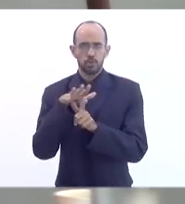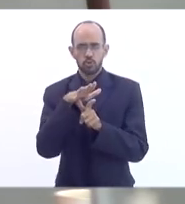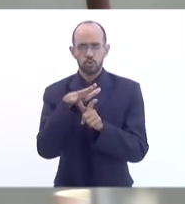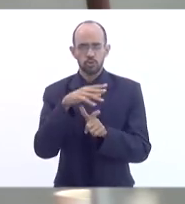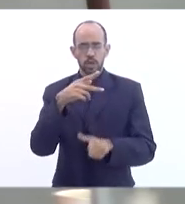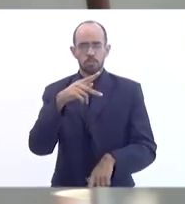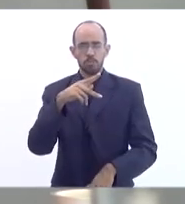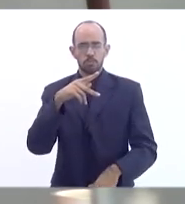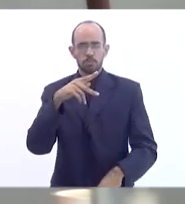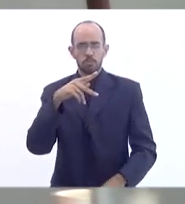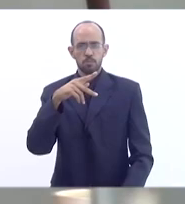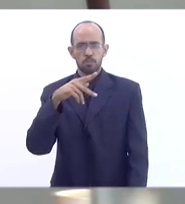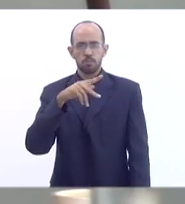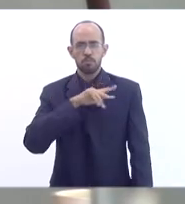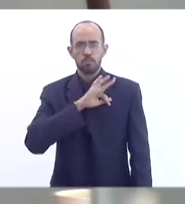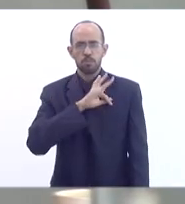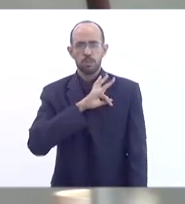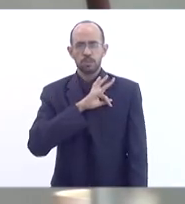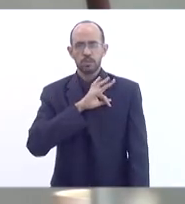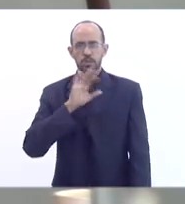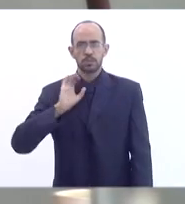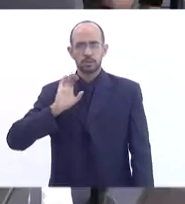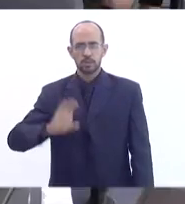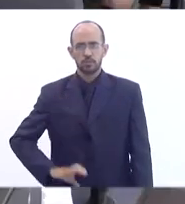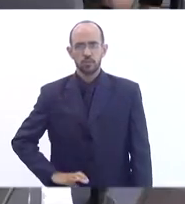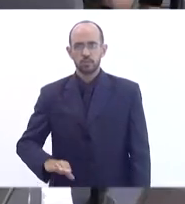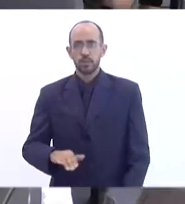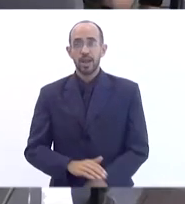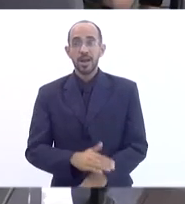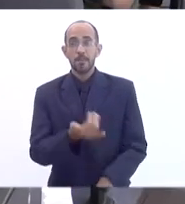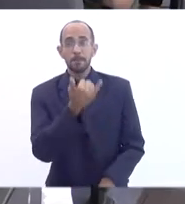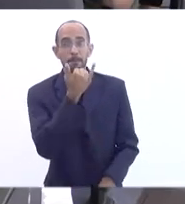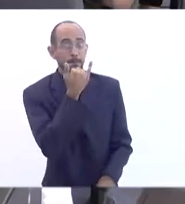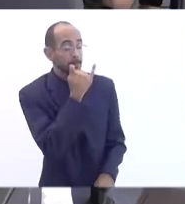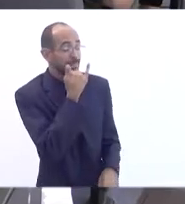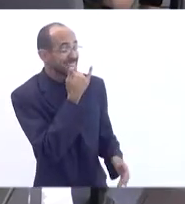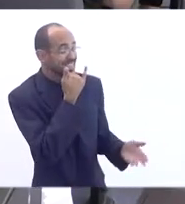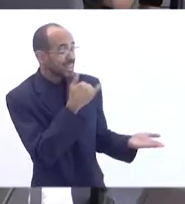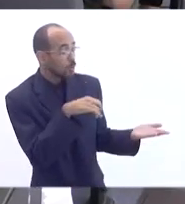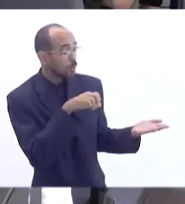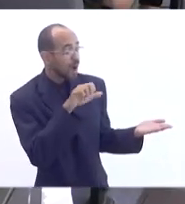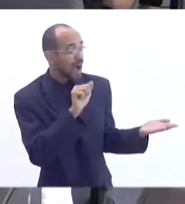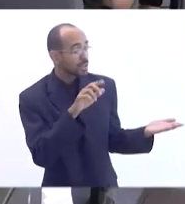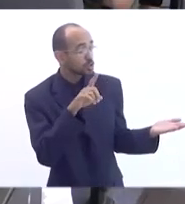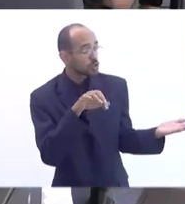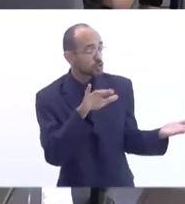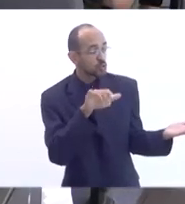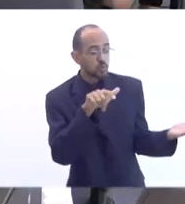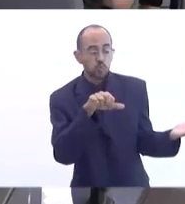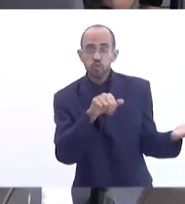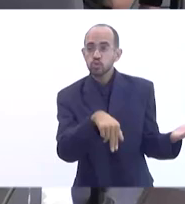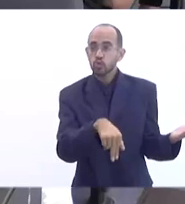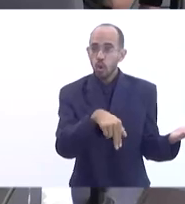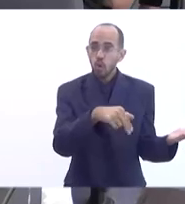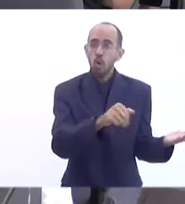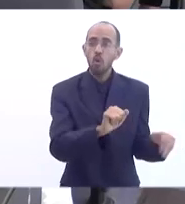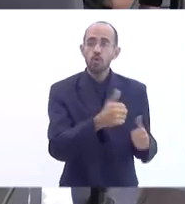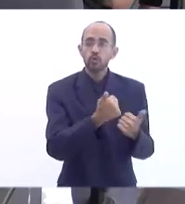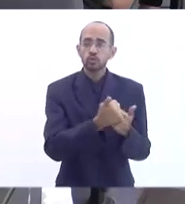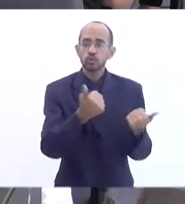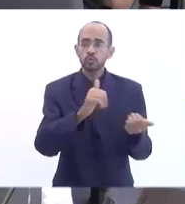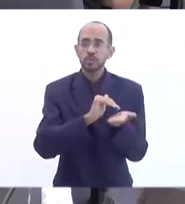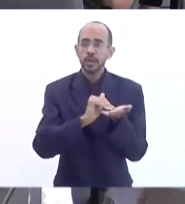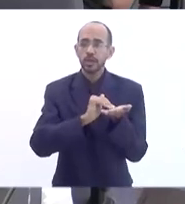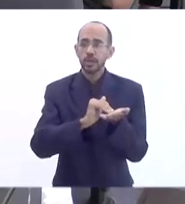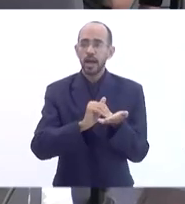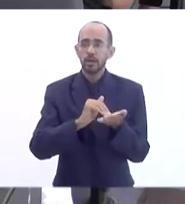e Adilson não tipo não te chamei para mesa o nosso subsecretário Adilson da casa civil Venha conosco aqui por